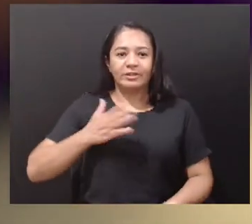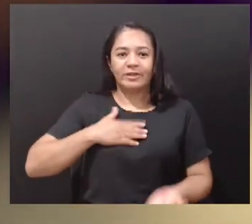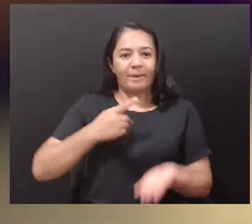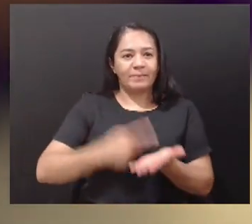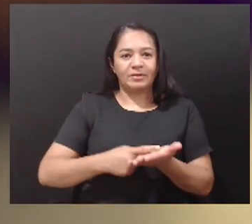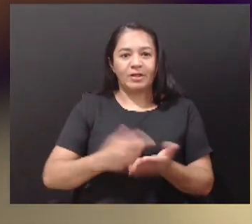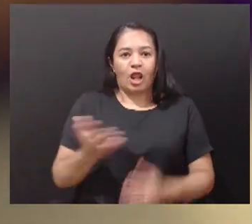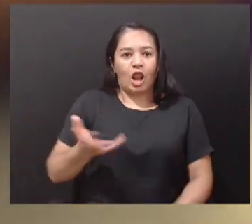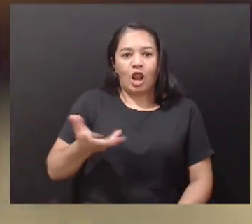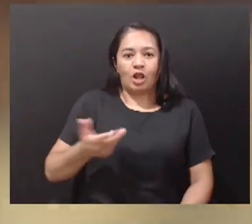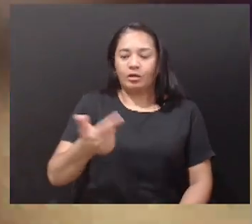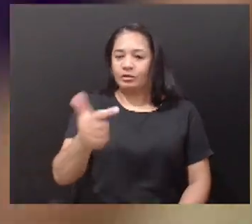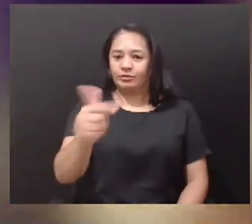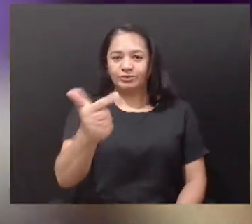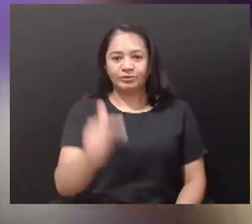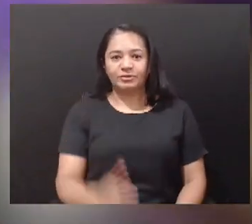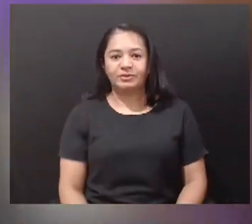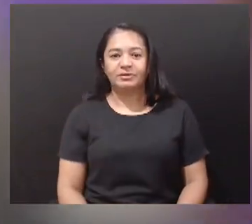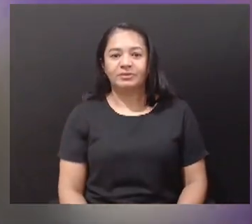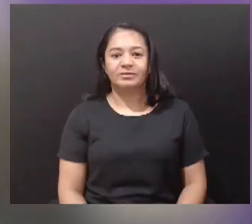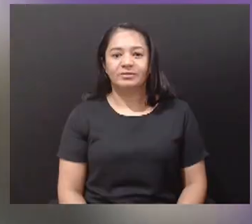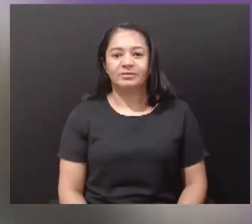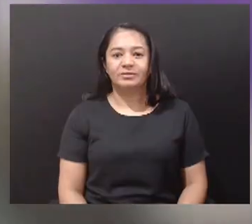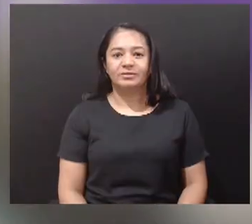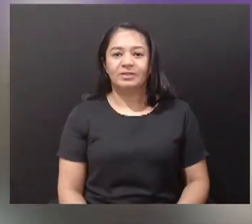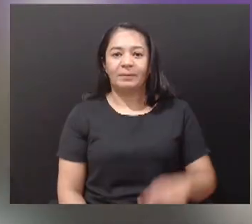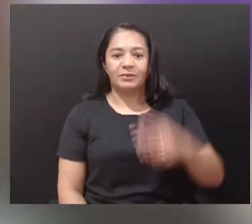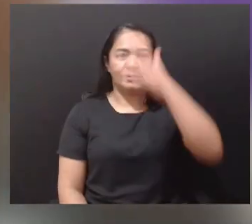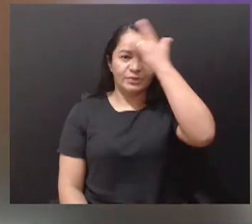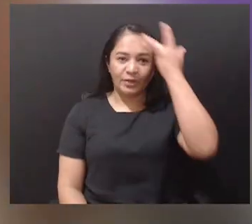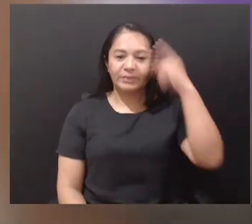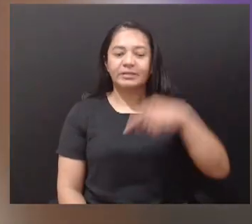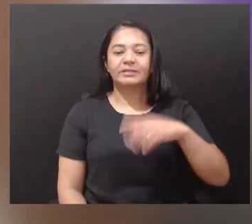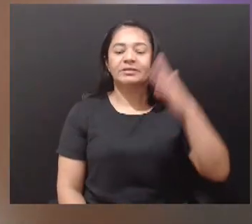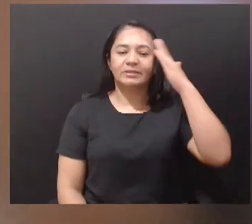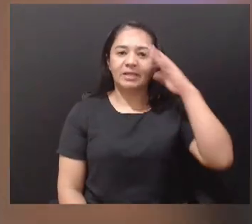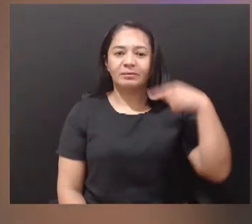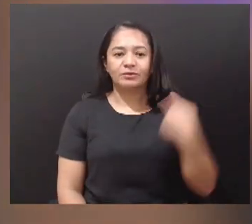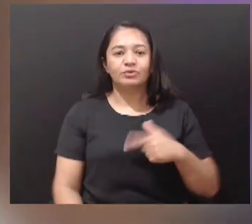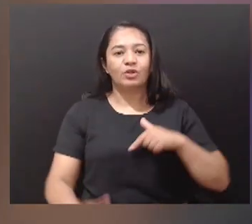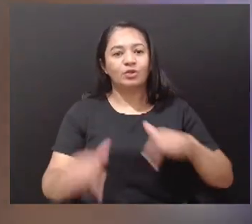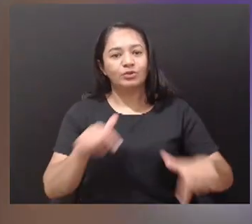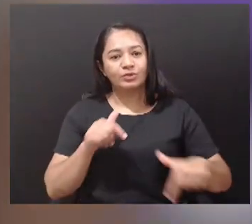Quem passa por aqui sabe que o nosso trabalho ele é muito